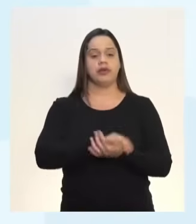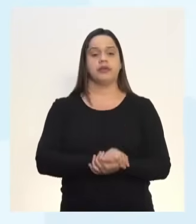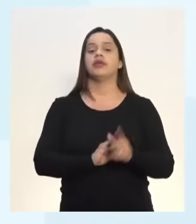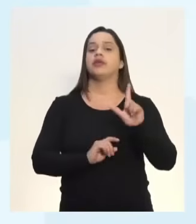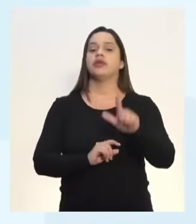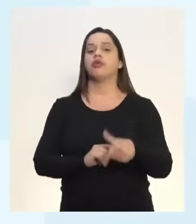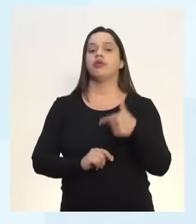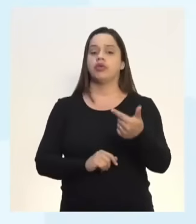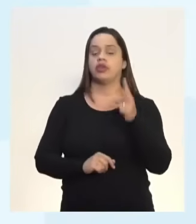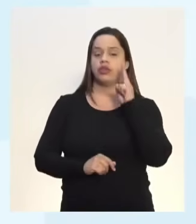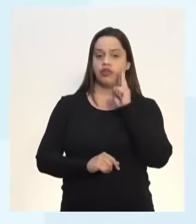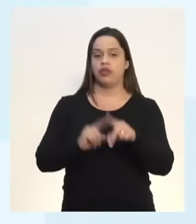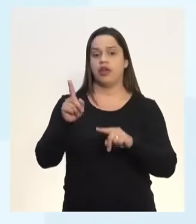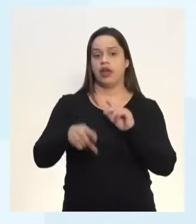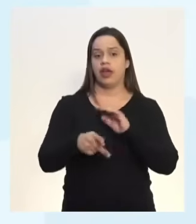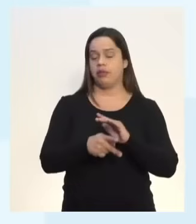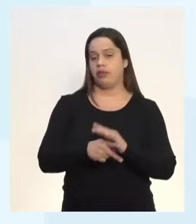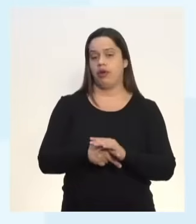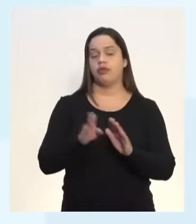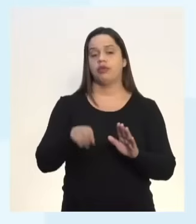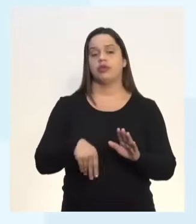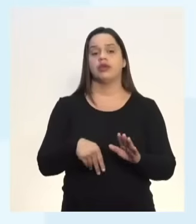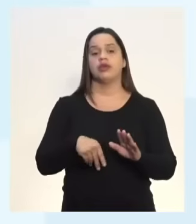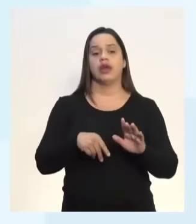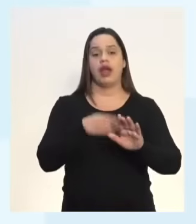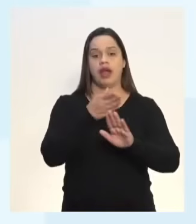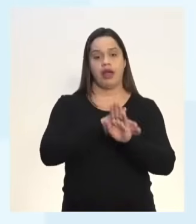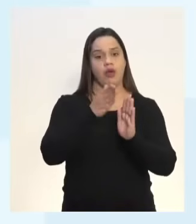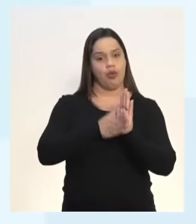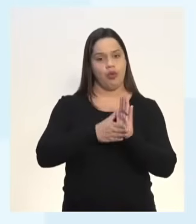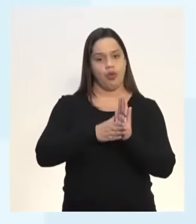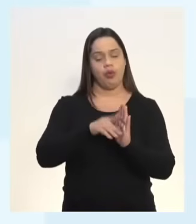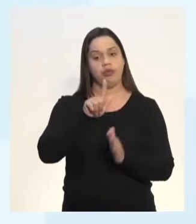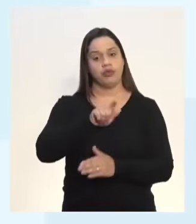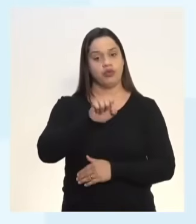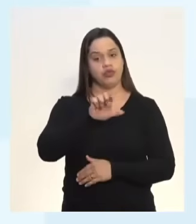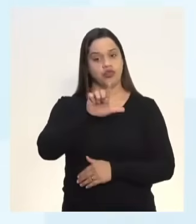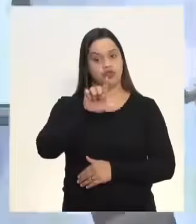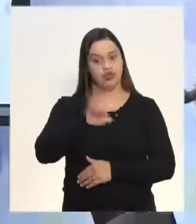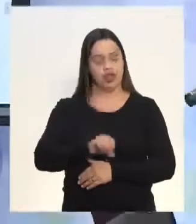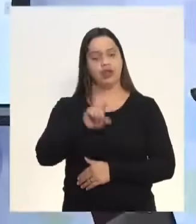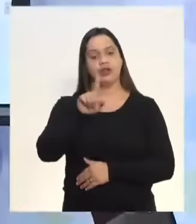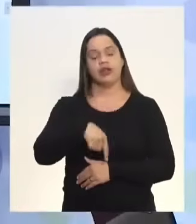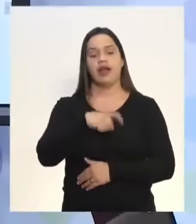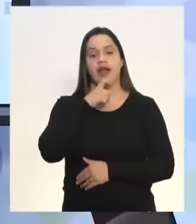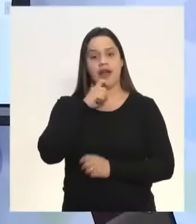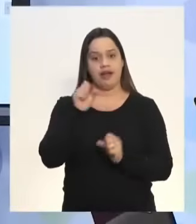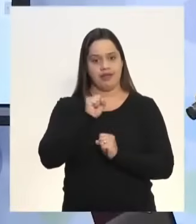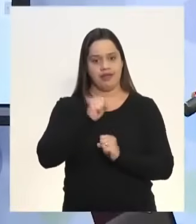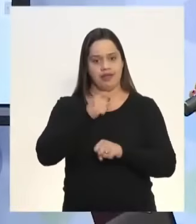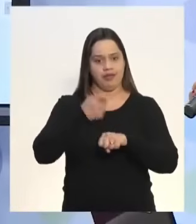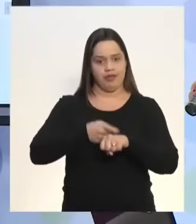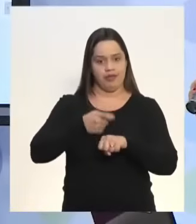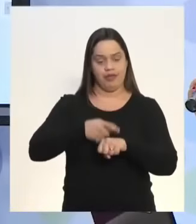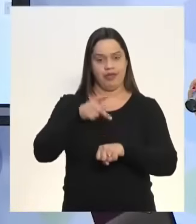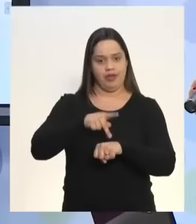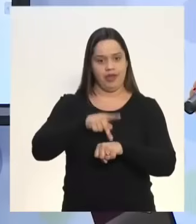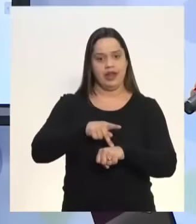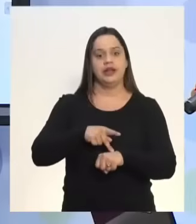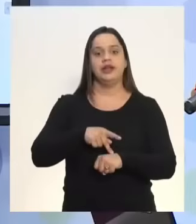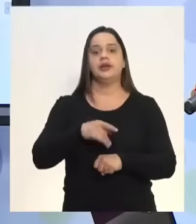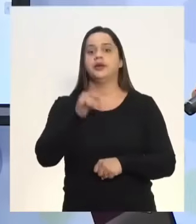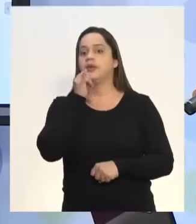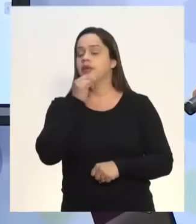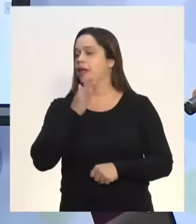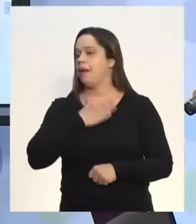a gente geralmente chama, que é o cubo de gelo. Sim. Que atualmente, se você olhar, pelo menos na minha casa, não é